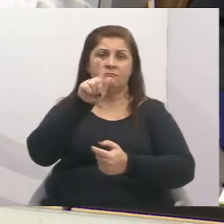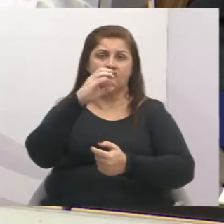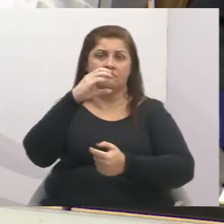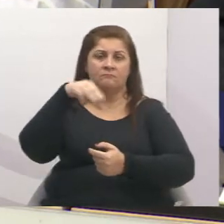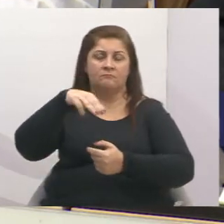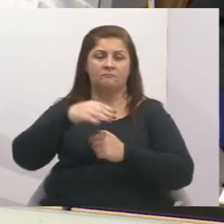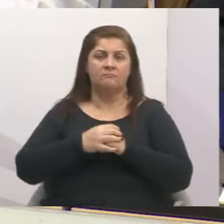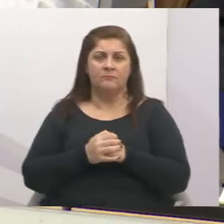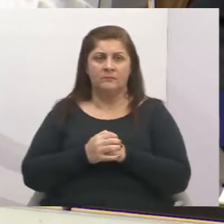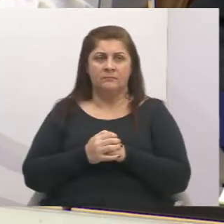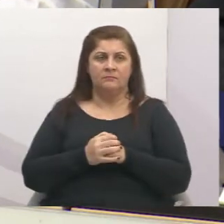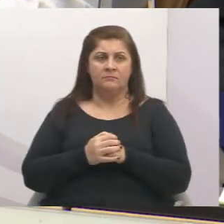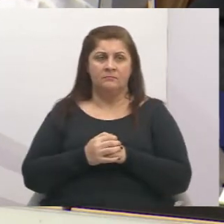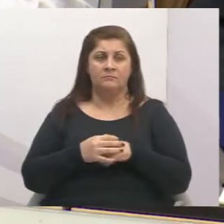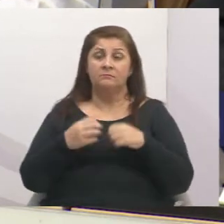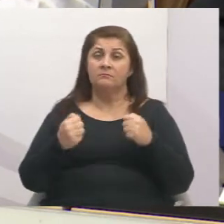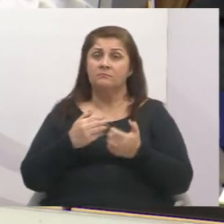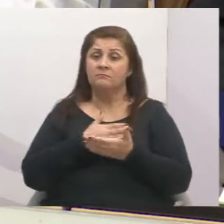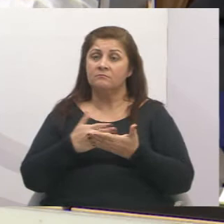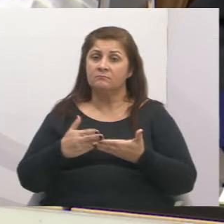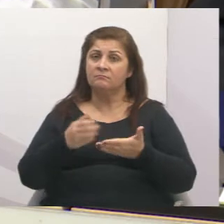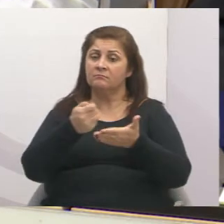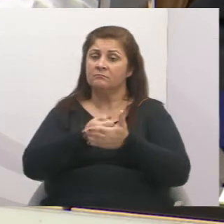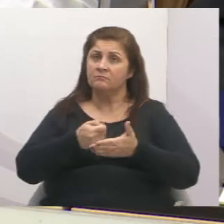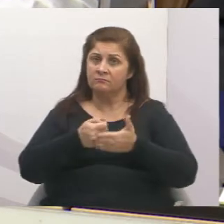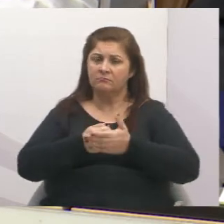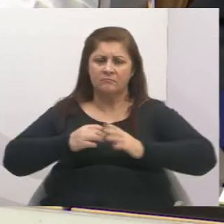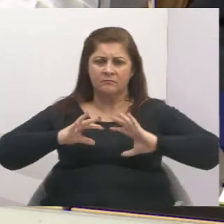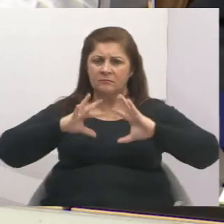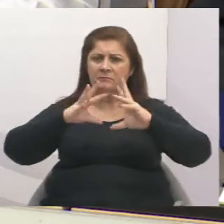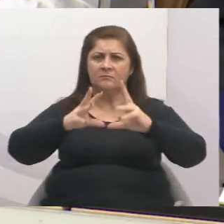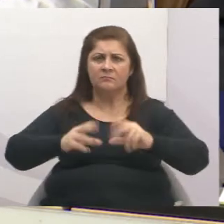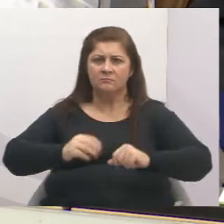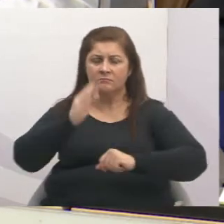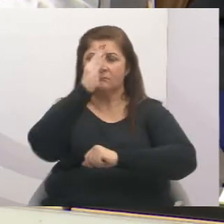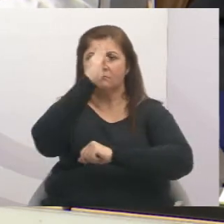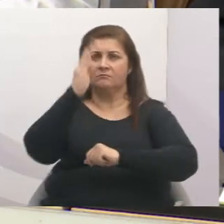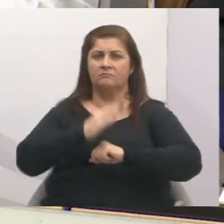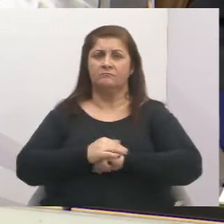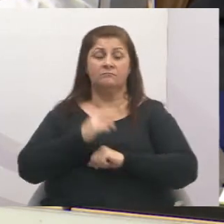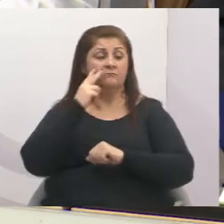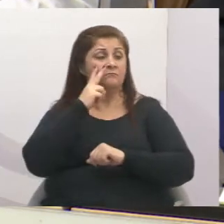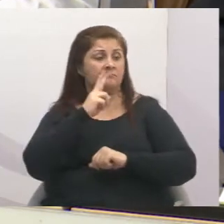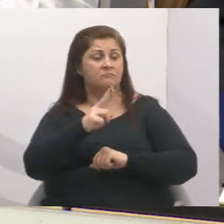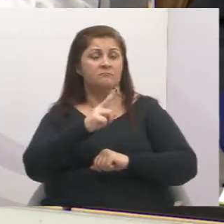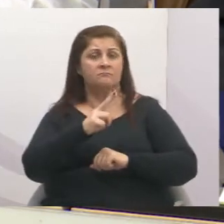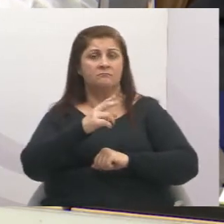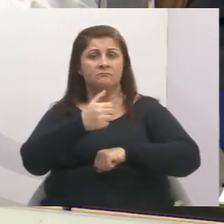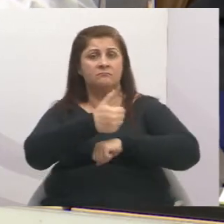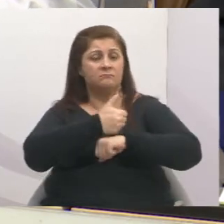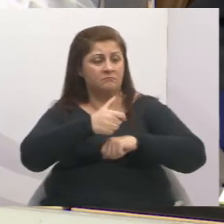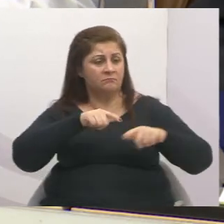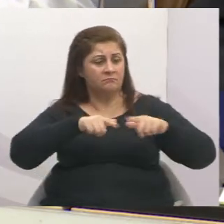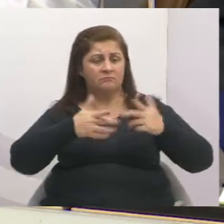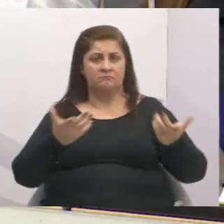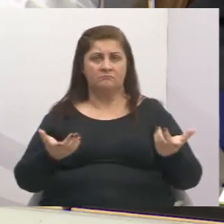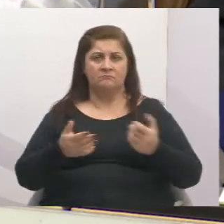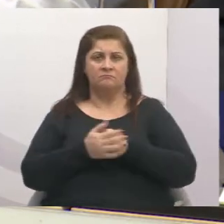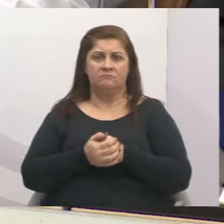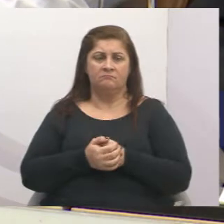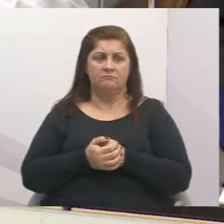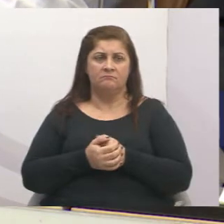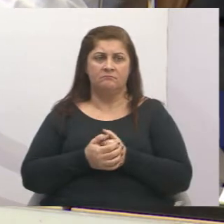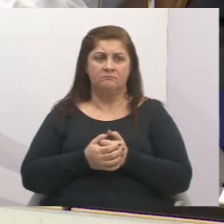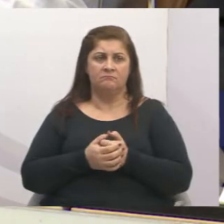para que vocês comecem a fazer uma luta a nível nacional, para que veja o trabalho de vocês. Não é justo o que acontece com vocês hoje.